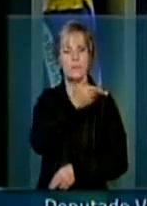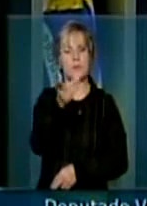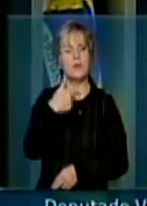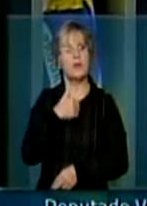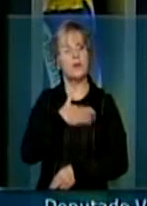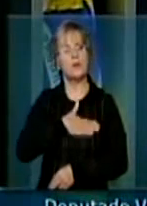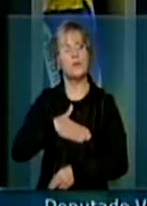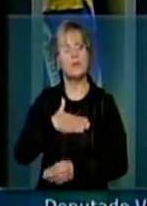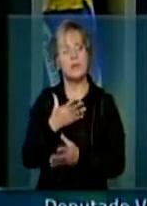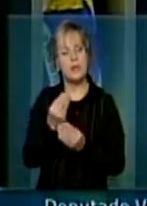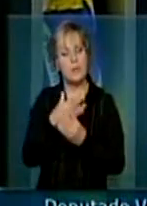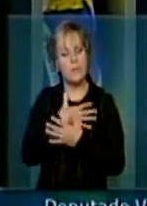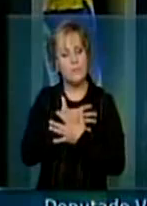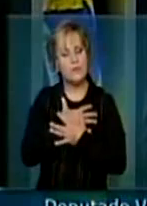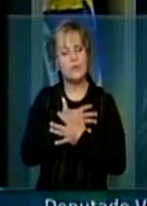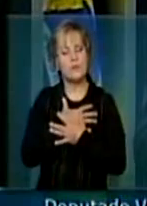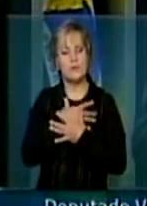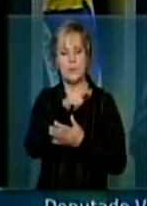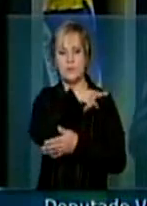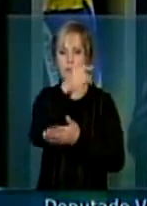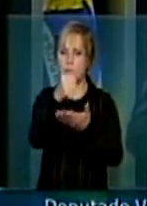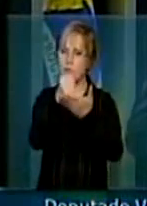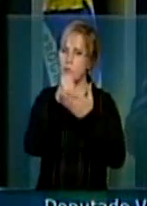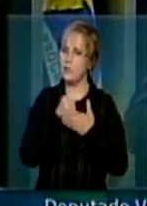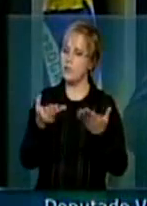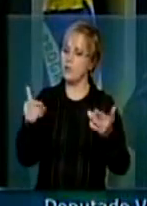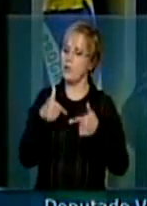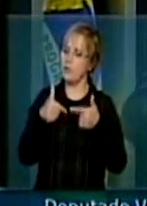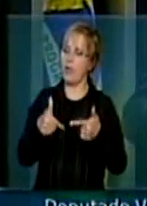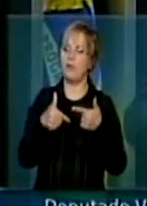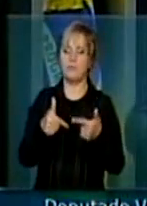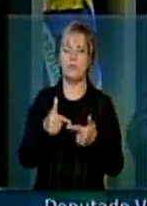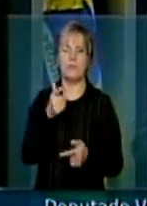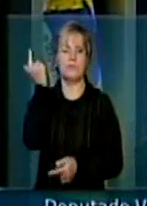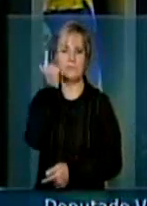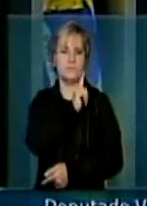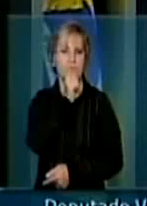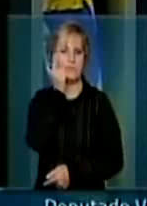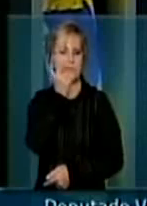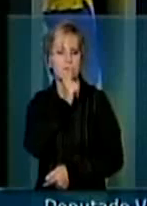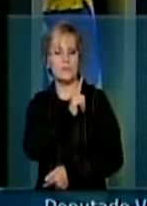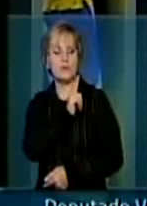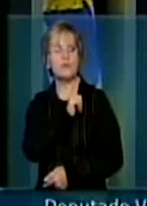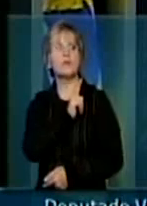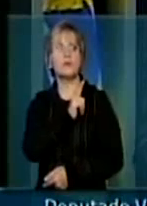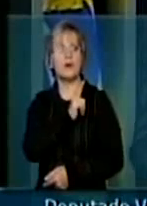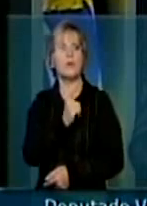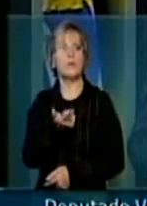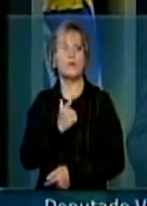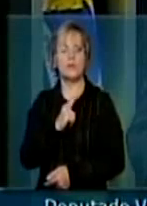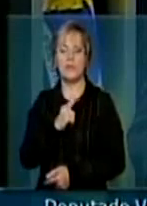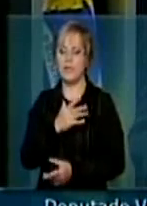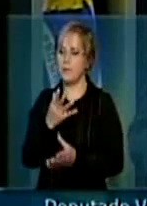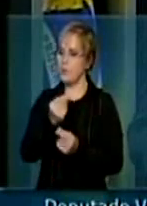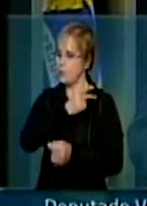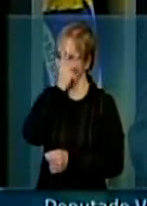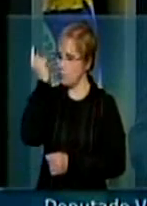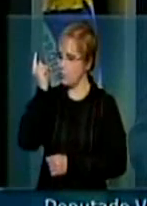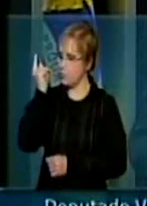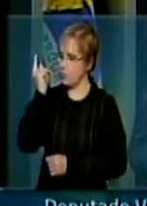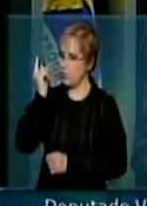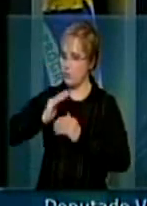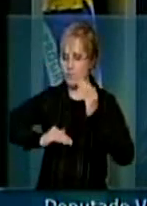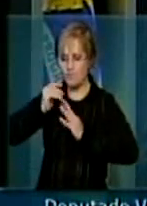muito de contar com o apoio de vocês nesta luta para que a gente tenha efetivamente gente capaz